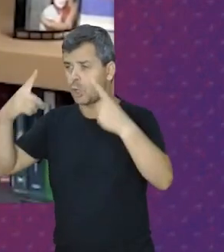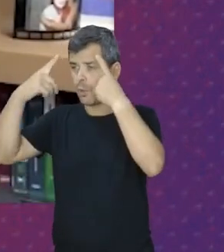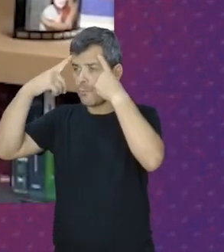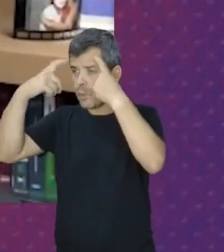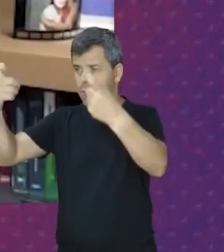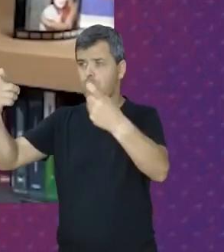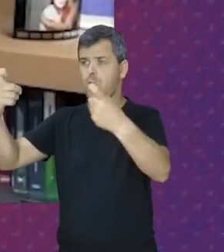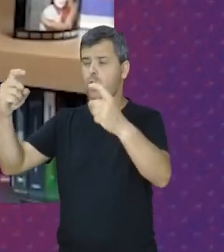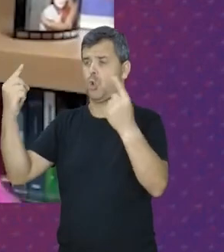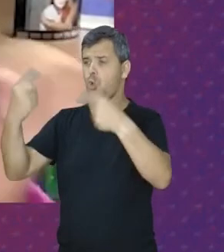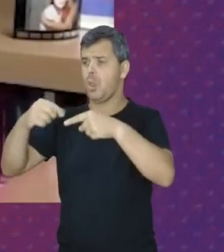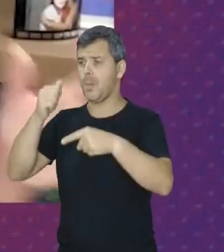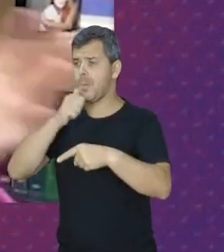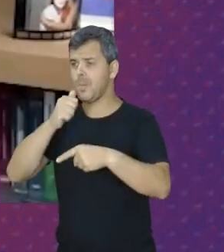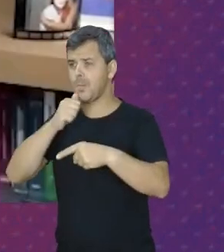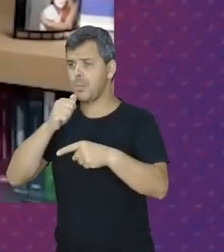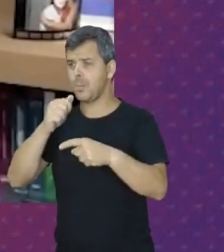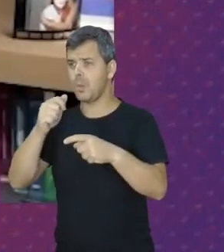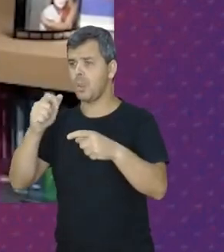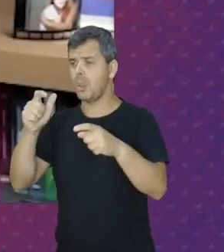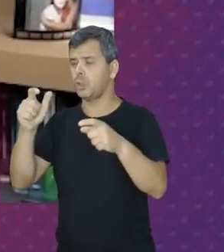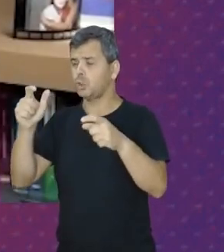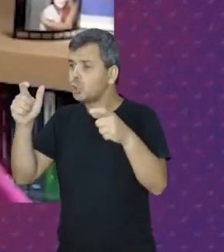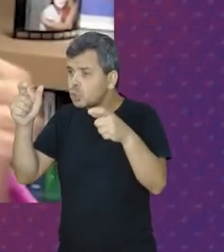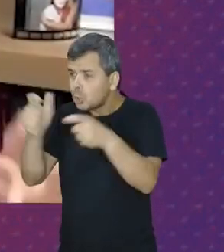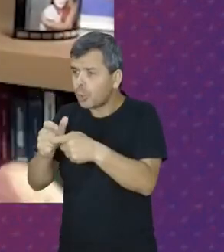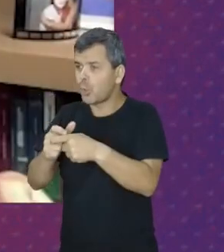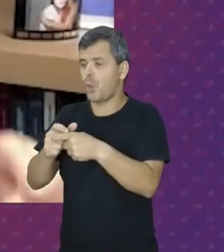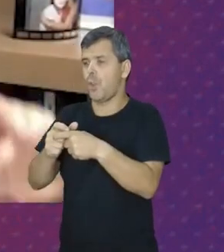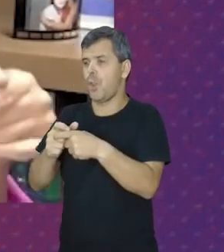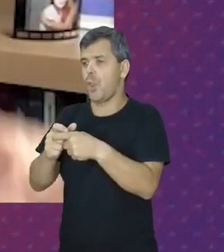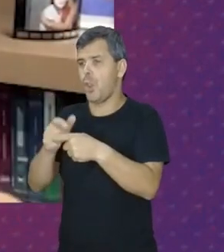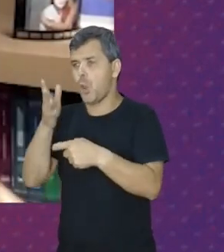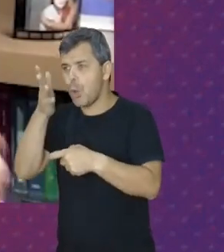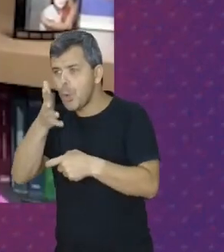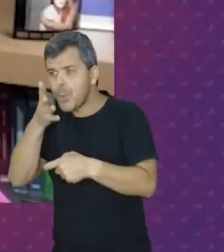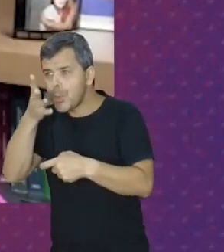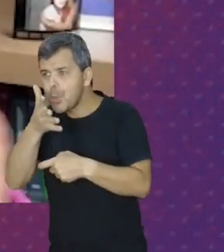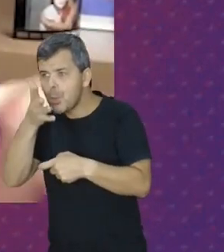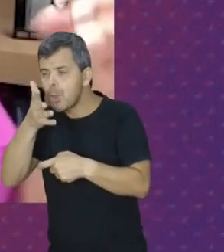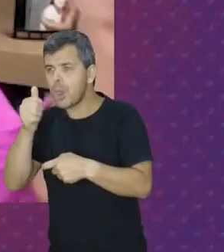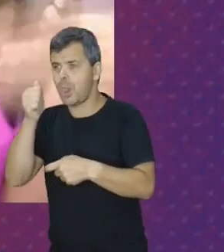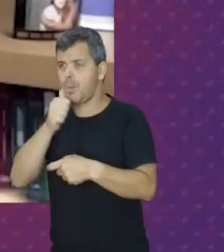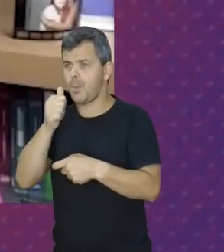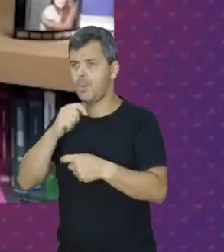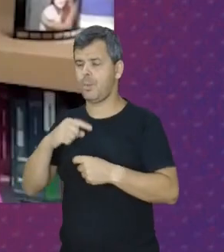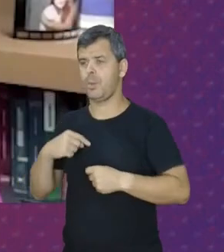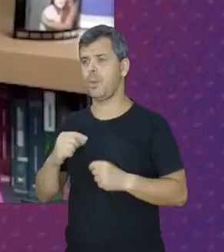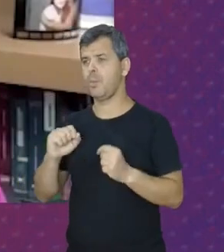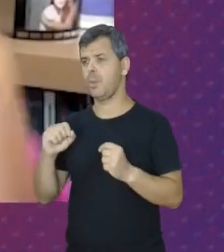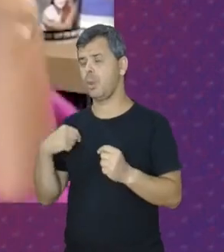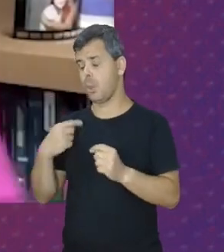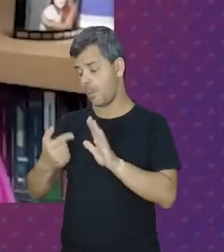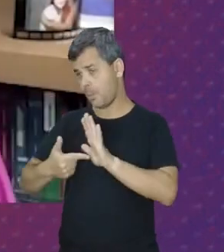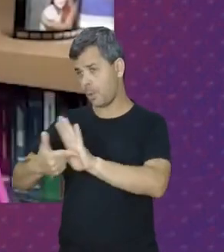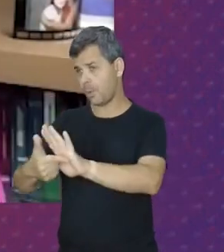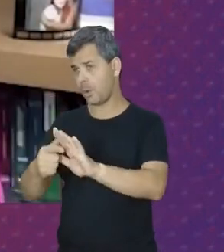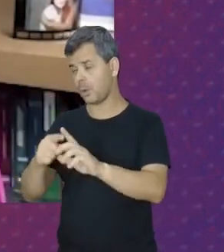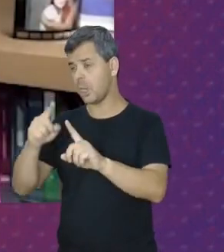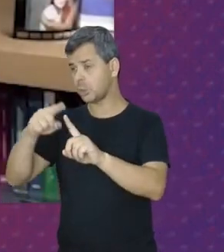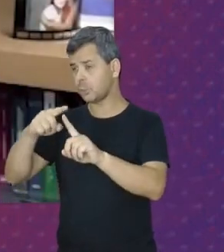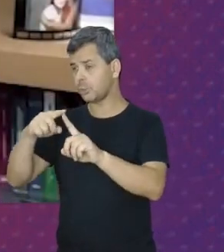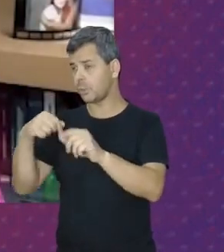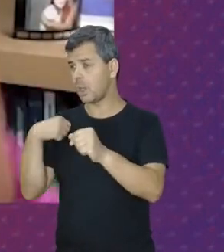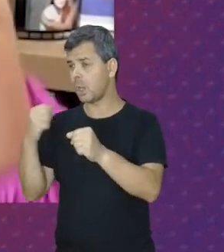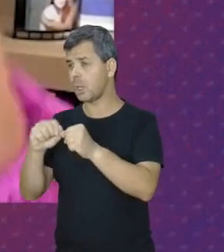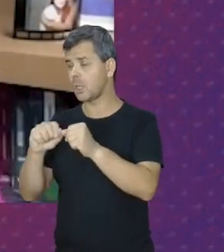violência. De reter a sua fala, essas que nós citamos aqui, tipificadas